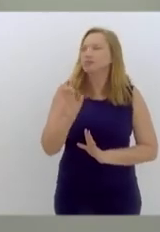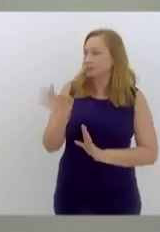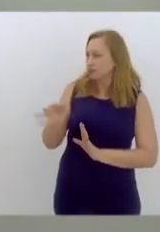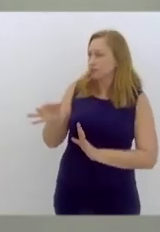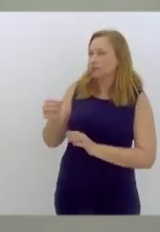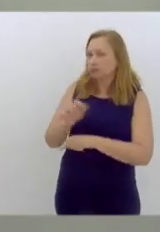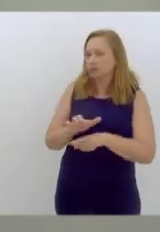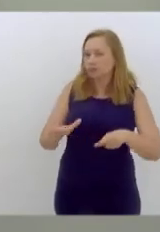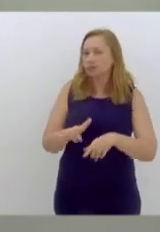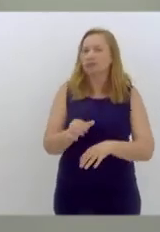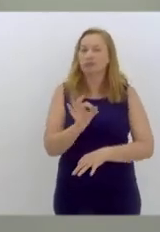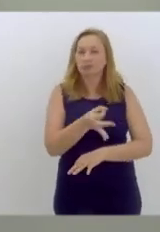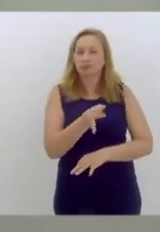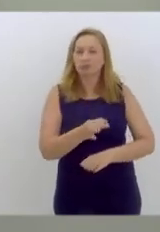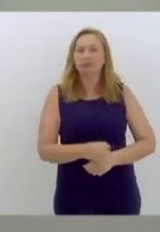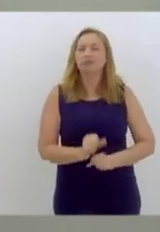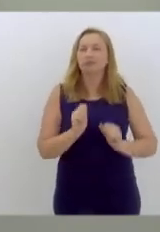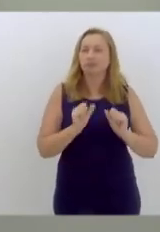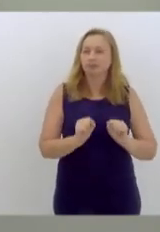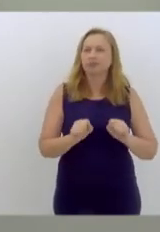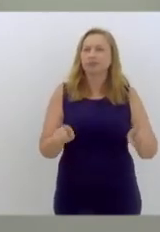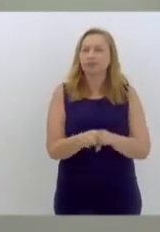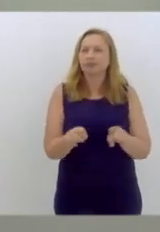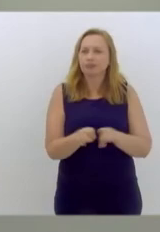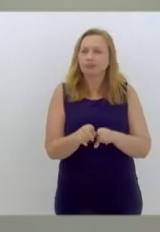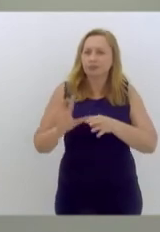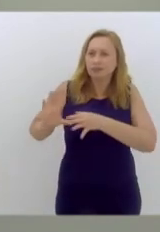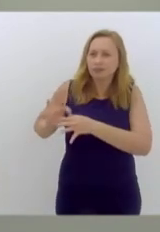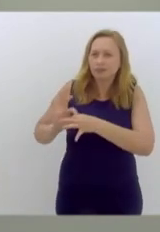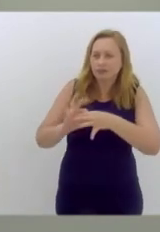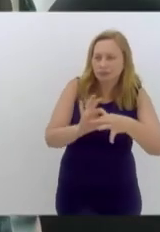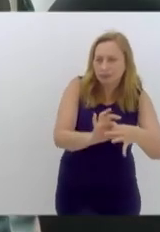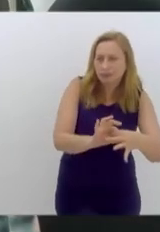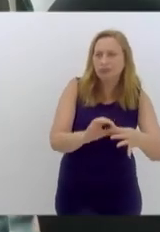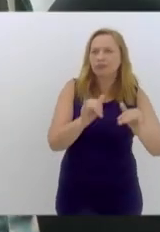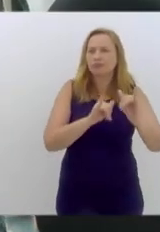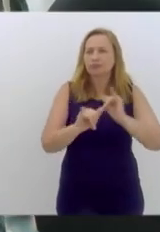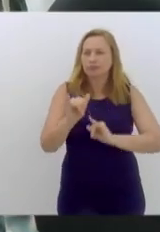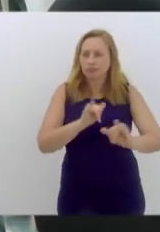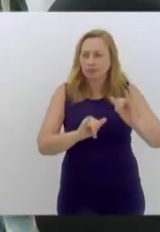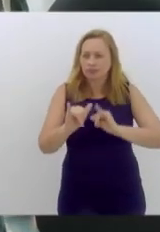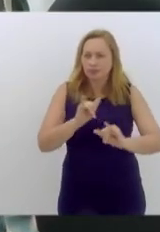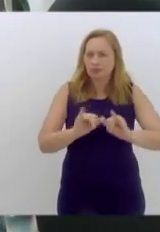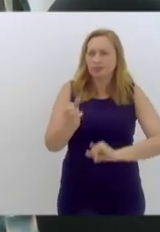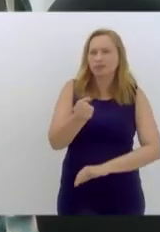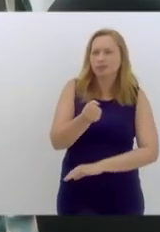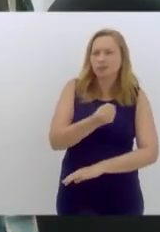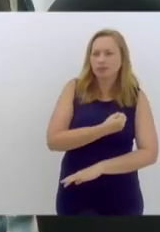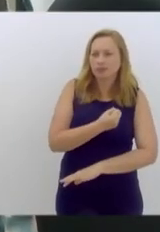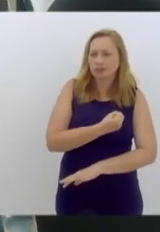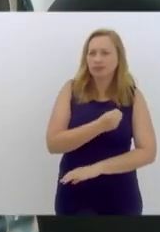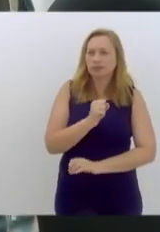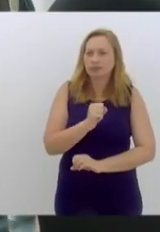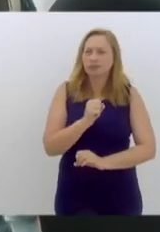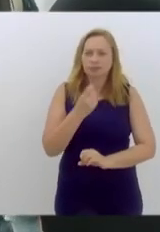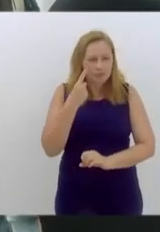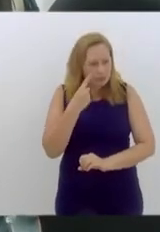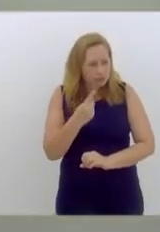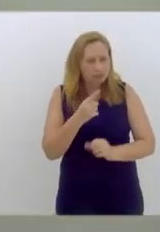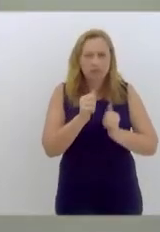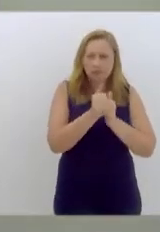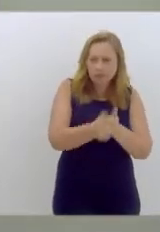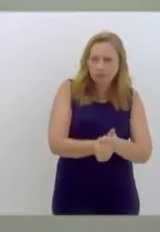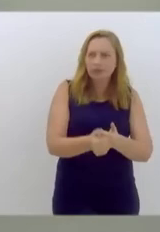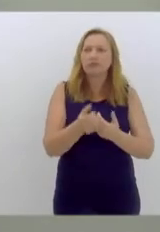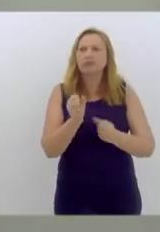invasão. Então tá certo. E se for possível também nessa linha de passar as informações sobre o número desse procedimento para a gente passo